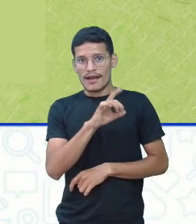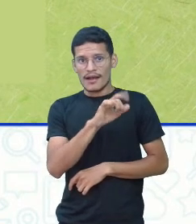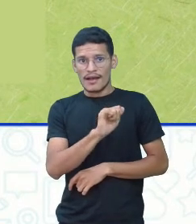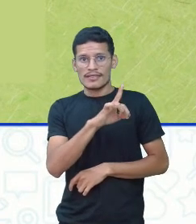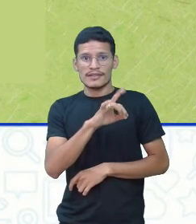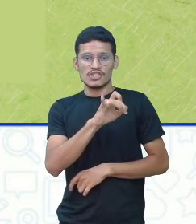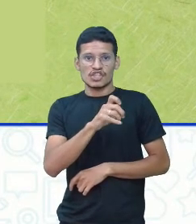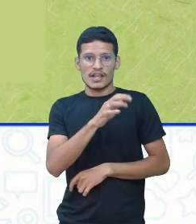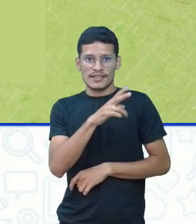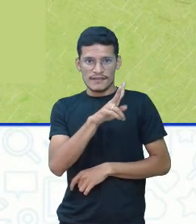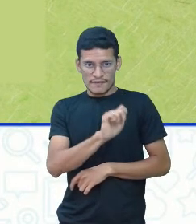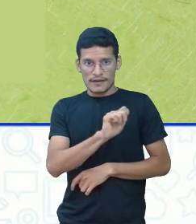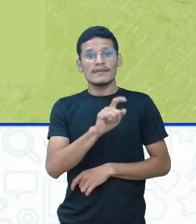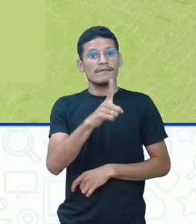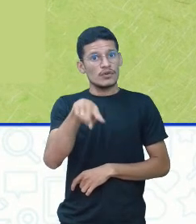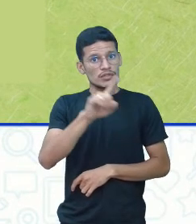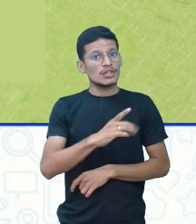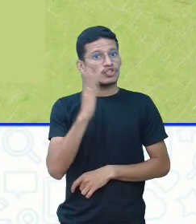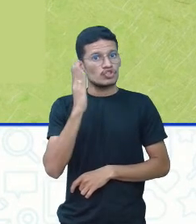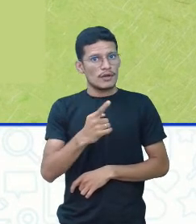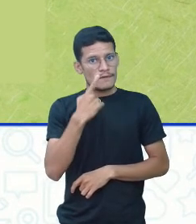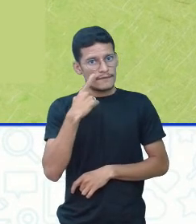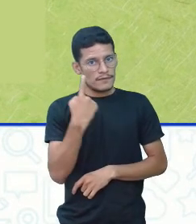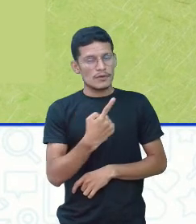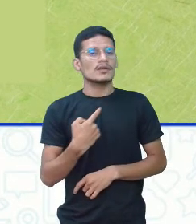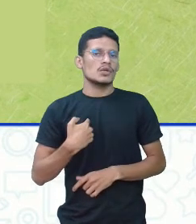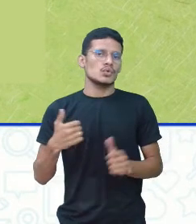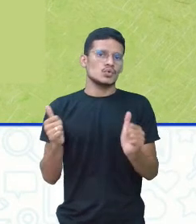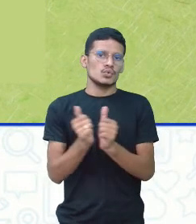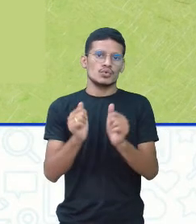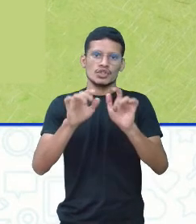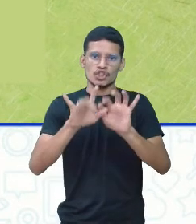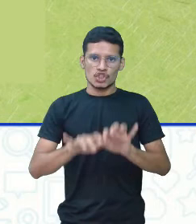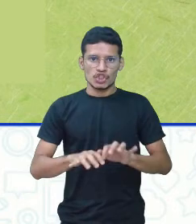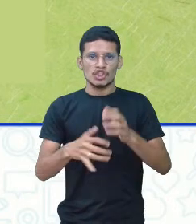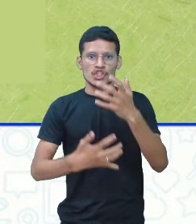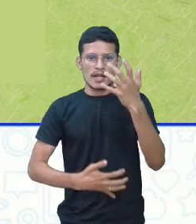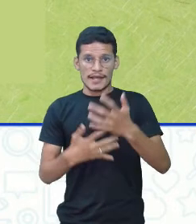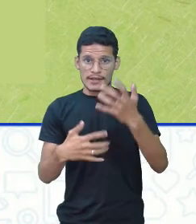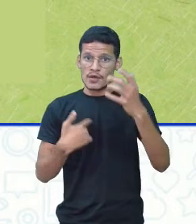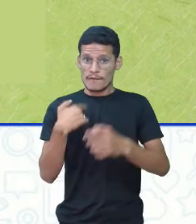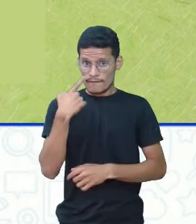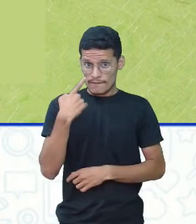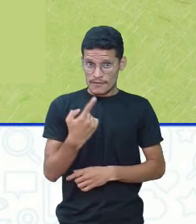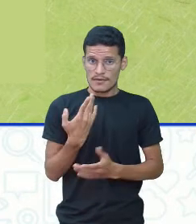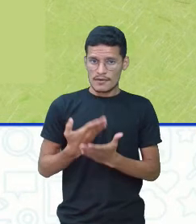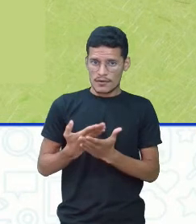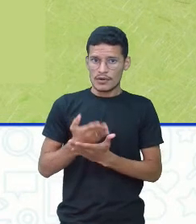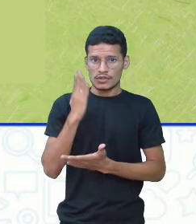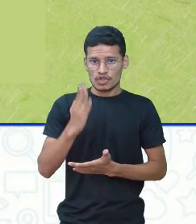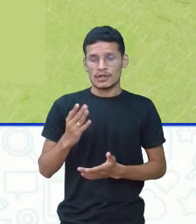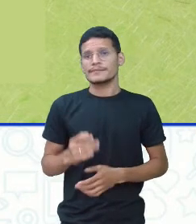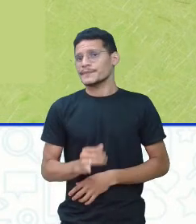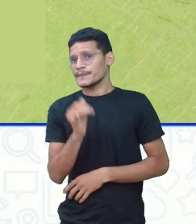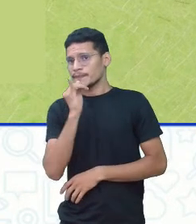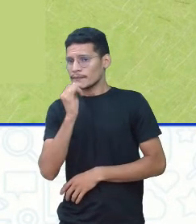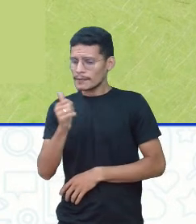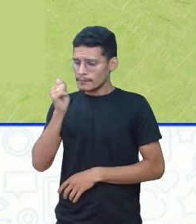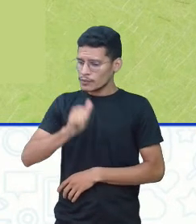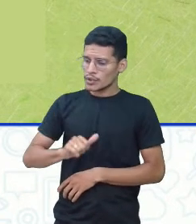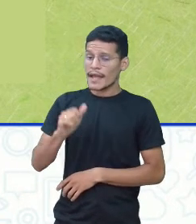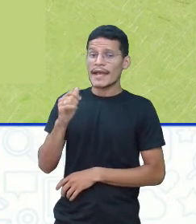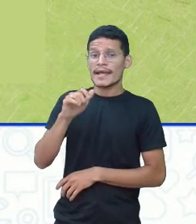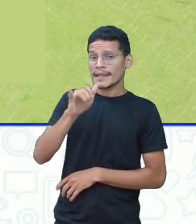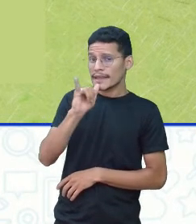viram, e eu sei porque eu estava aqui no chat, e eu vi essa aula junto com vocês. Então, ó, a mulher que estava